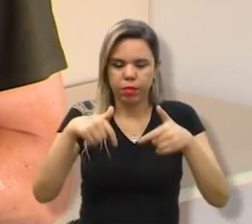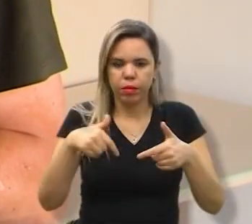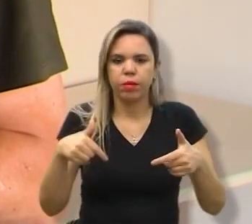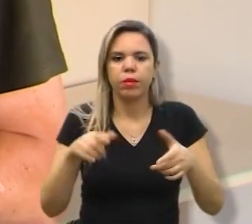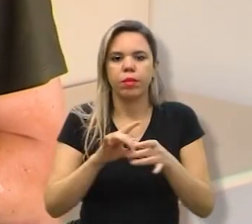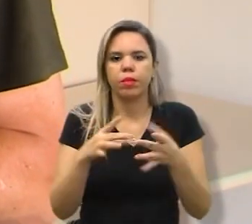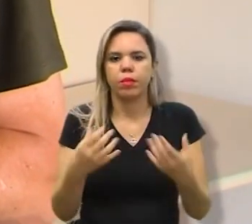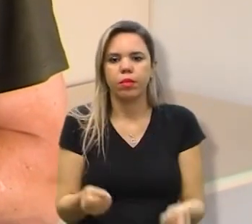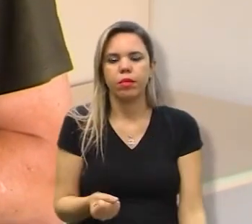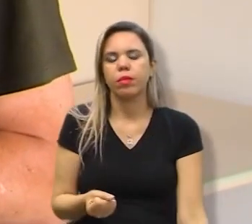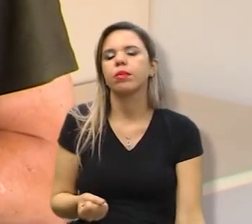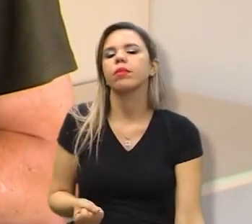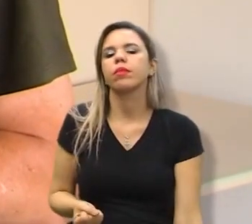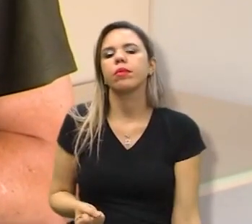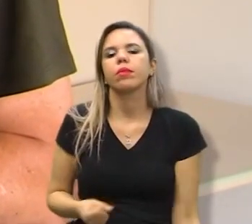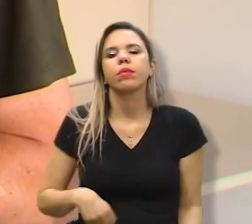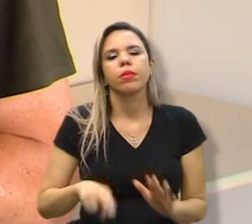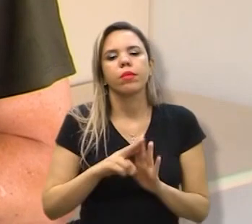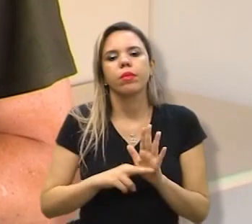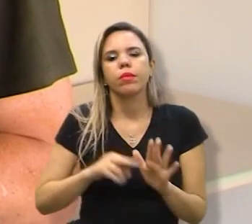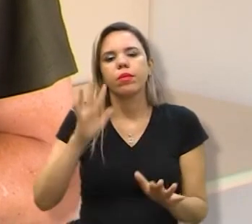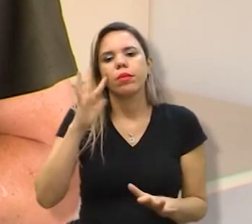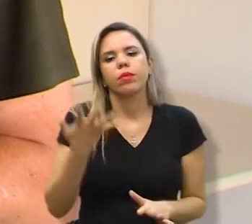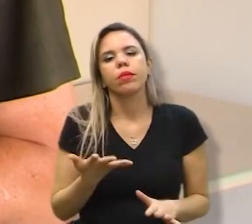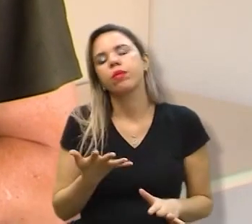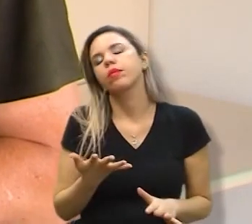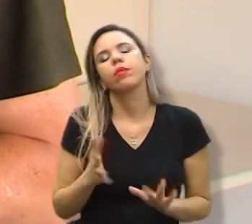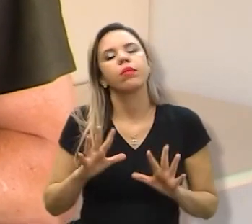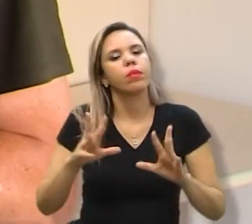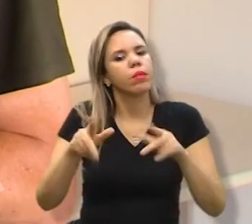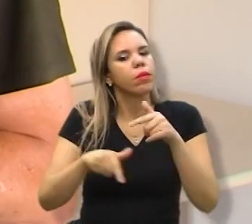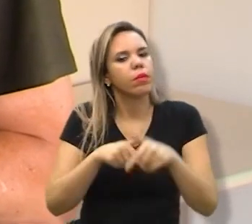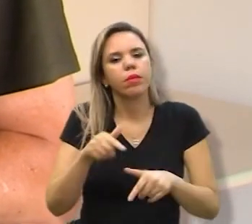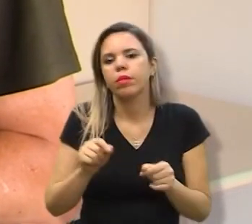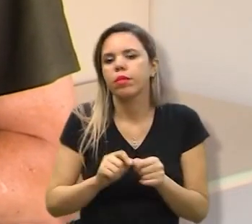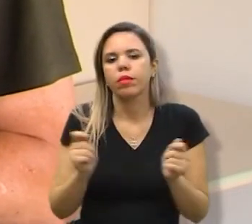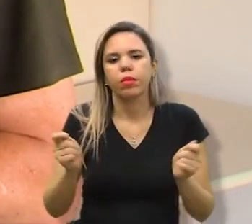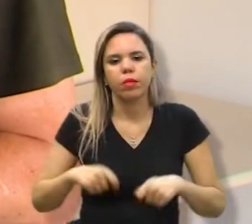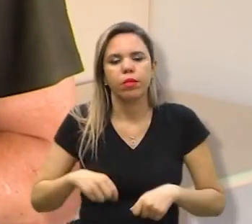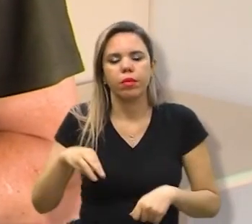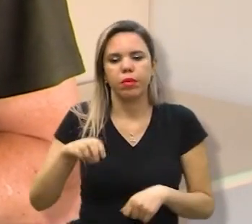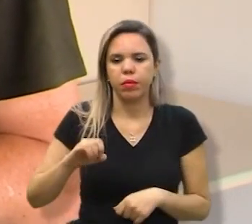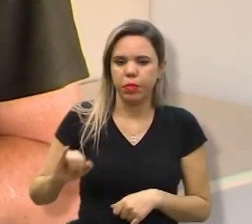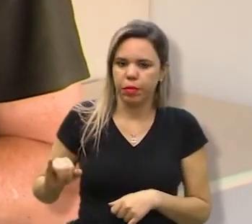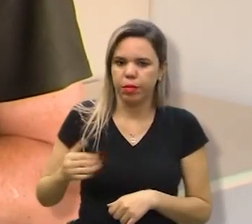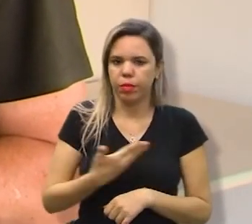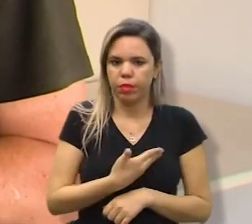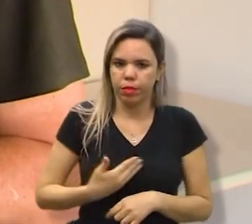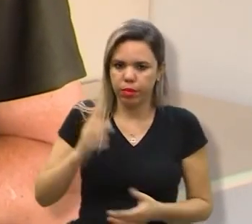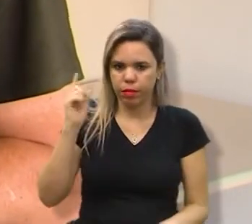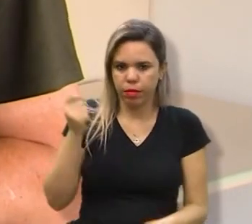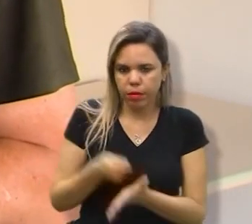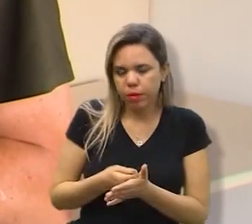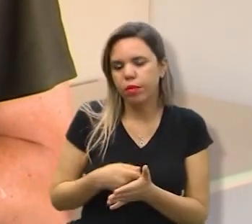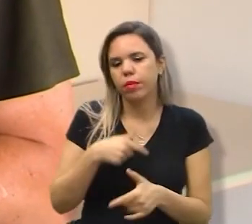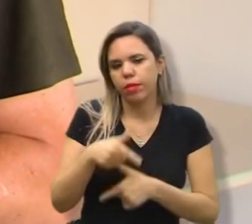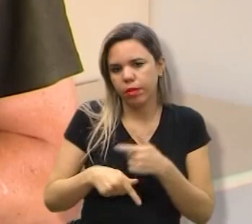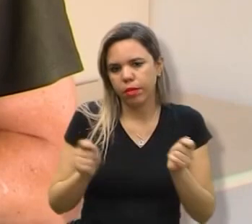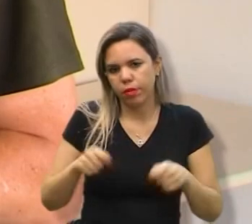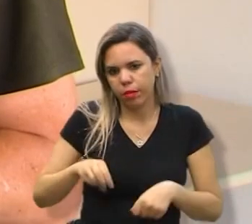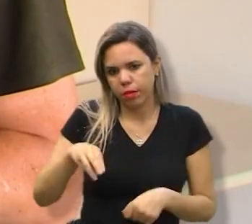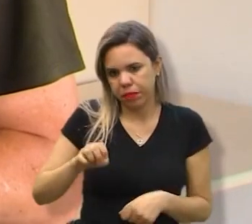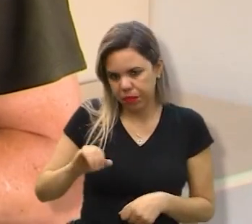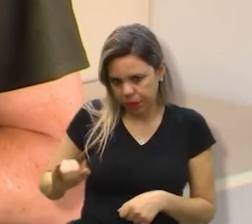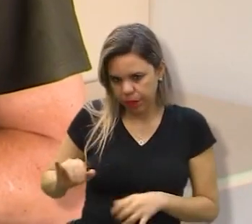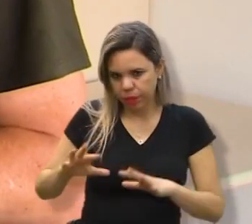às atividades permitidas pela regra da resolução, né? Então não são todas as atividades que podem ser MEI, o governo ele determina as atividades